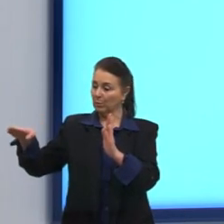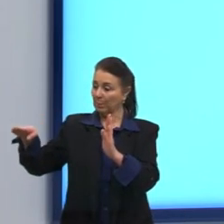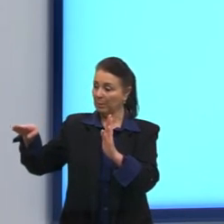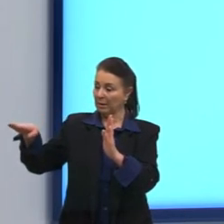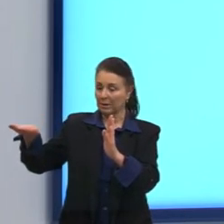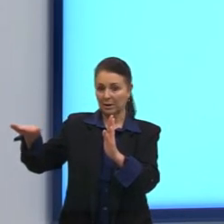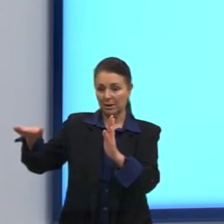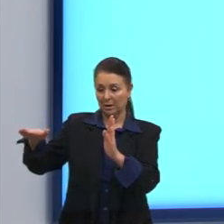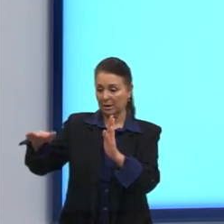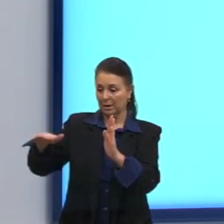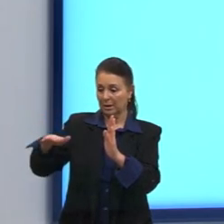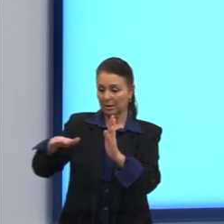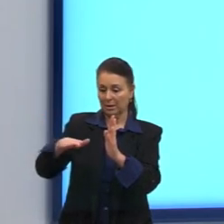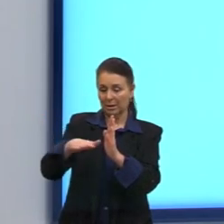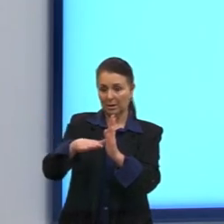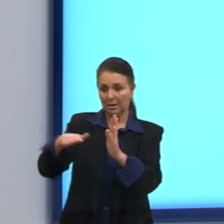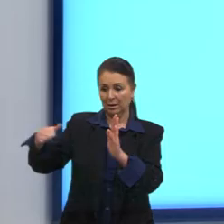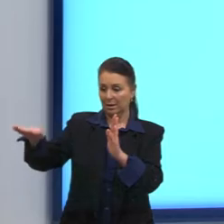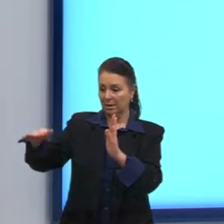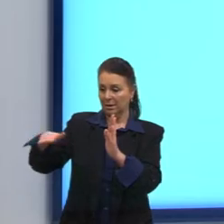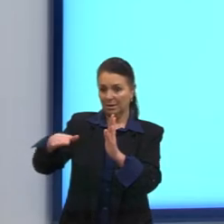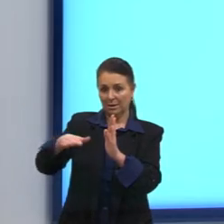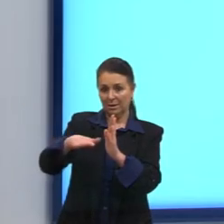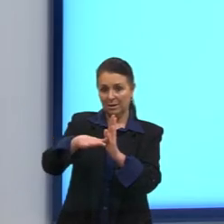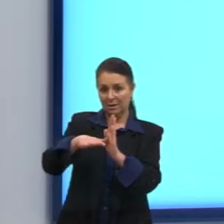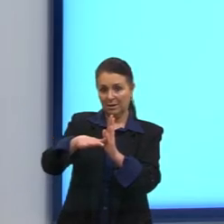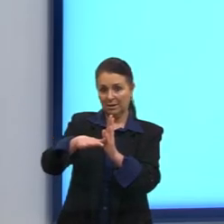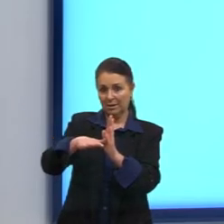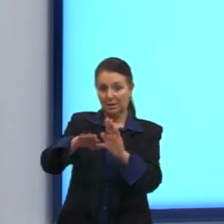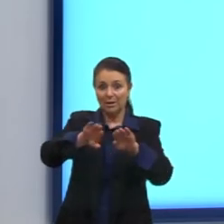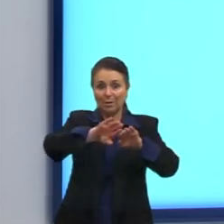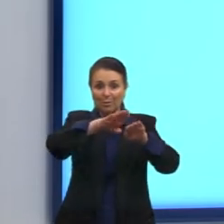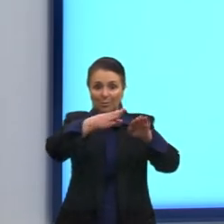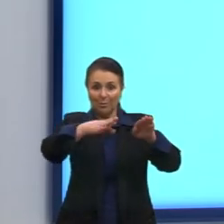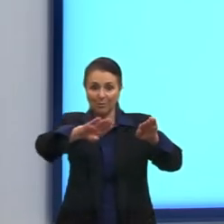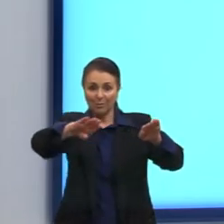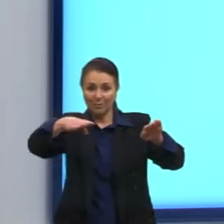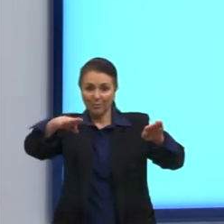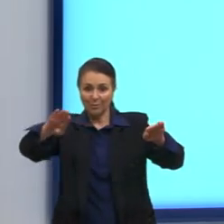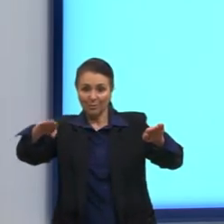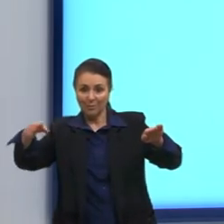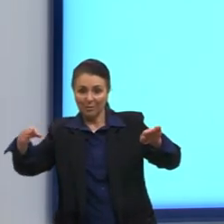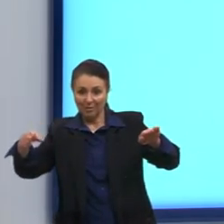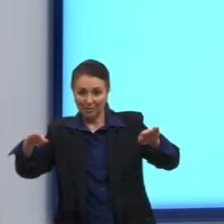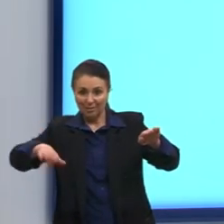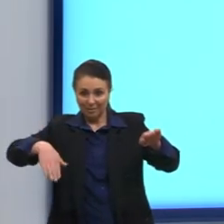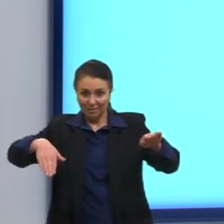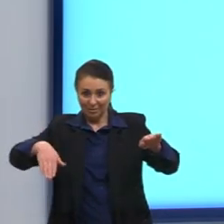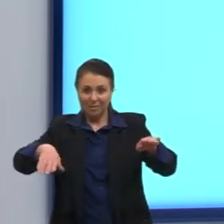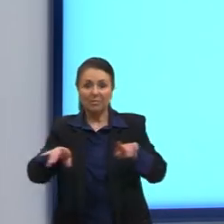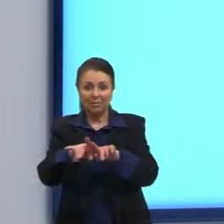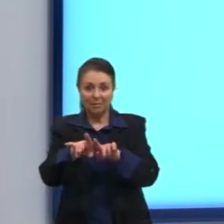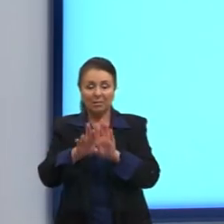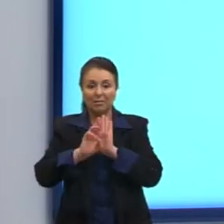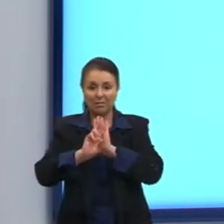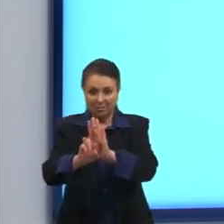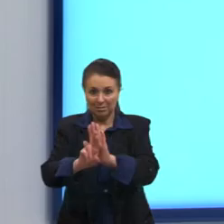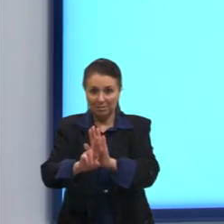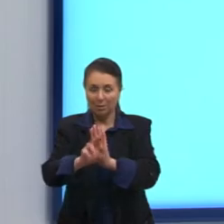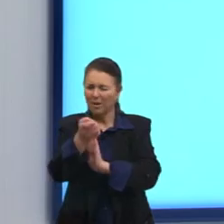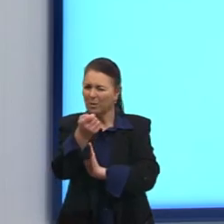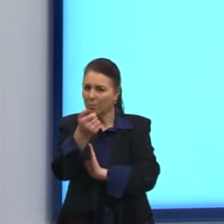exemplo seria as nossas ondas do mar, né? A gente pode representar dessa forma aqui porque ela é quase plana, né, gente?